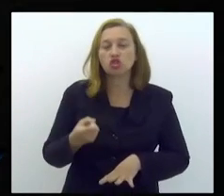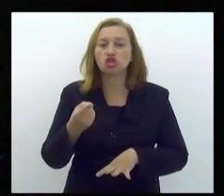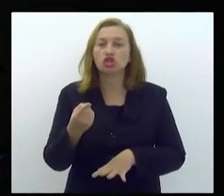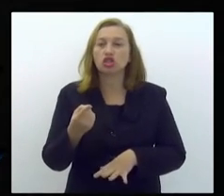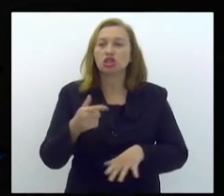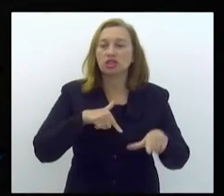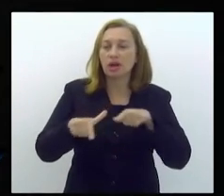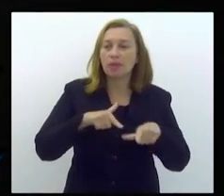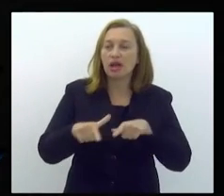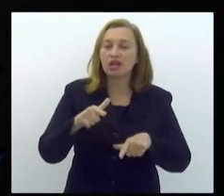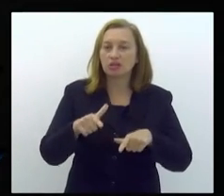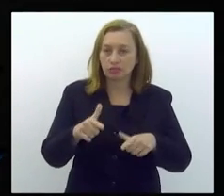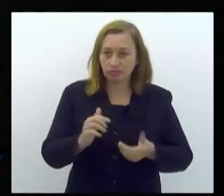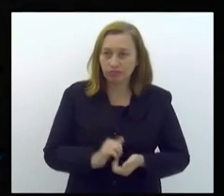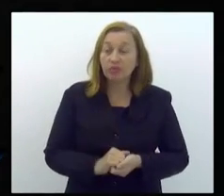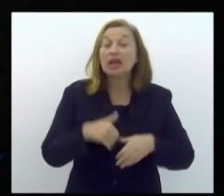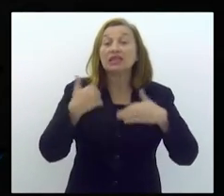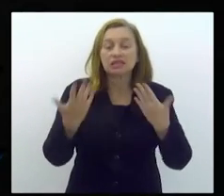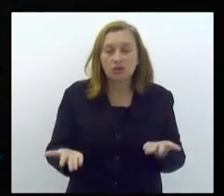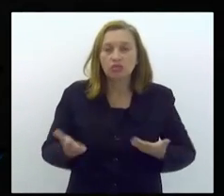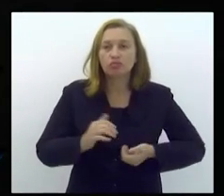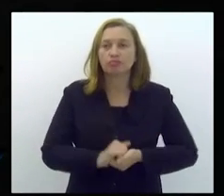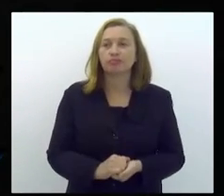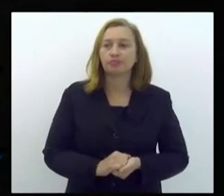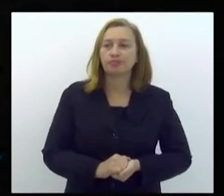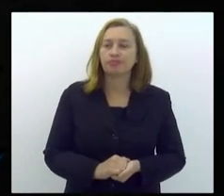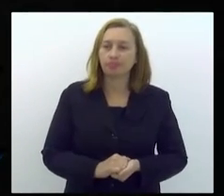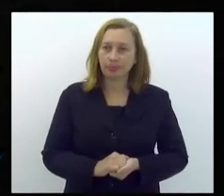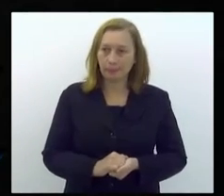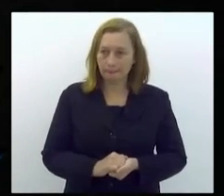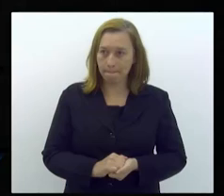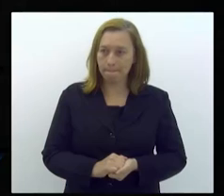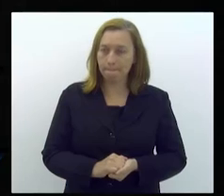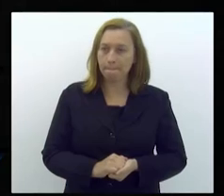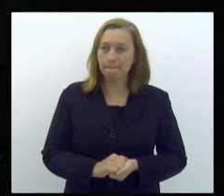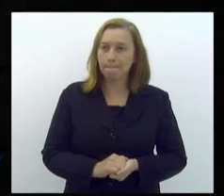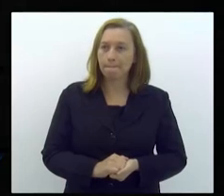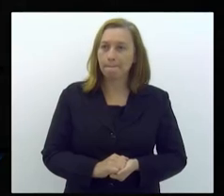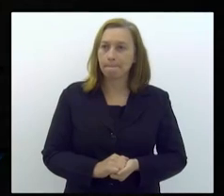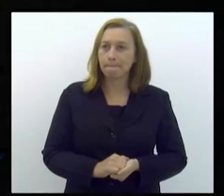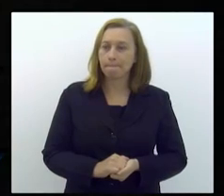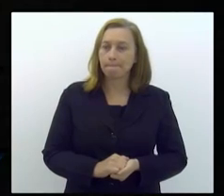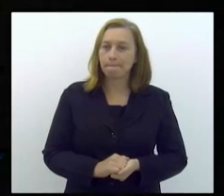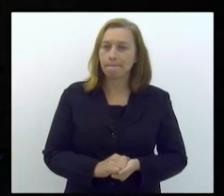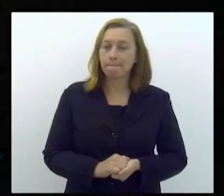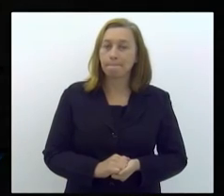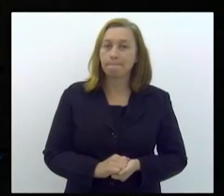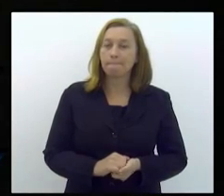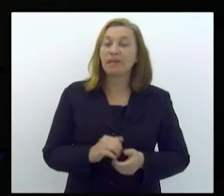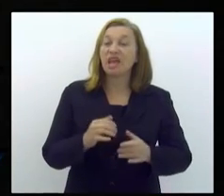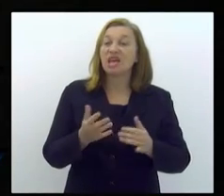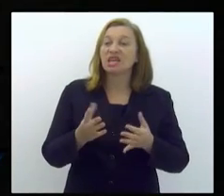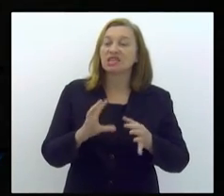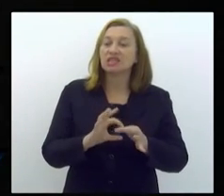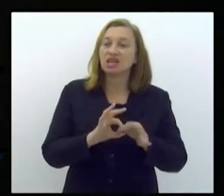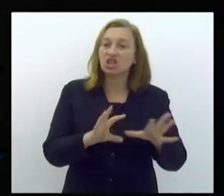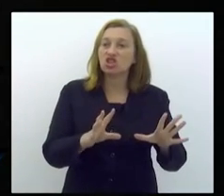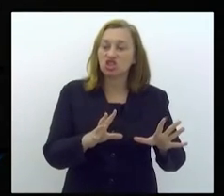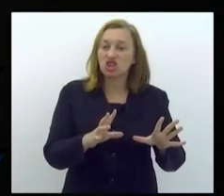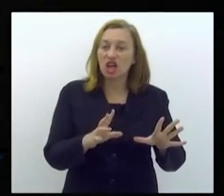só de maneira direta Então vamos deixar as falácias e as fake News de lado